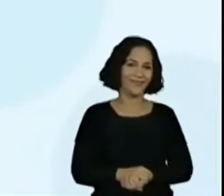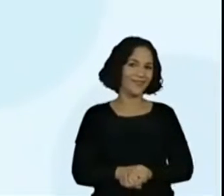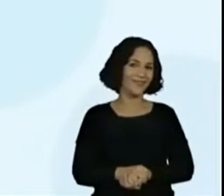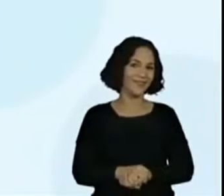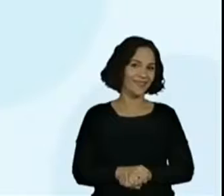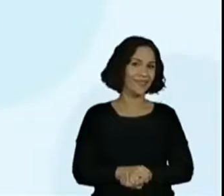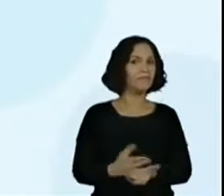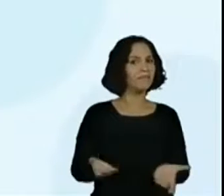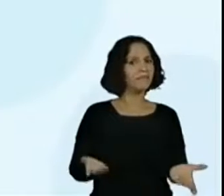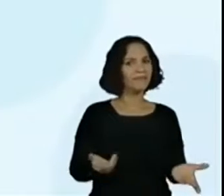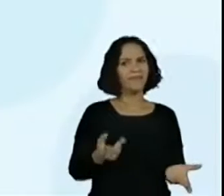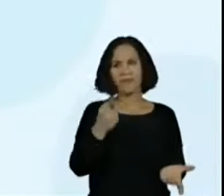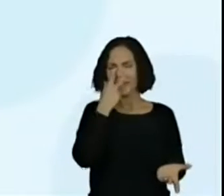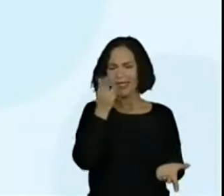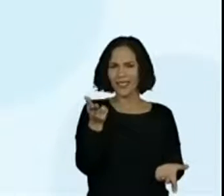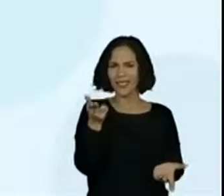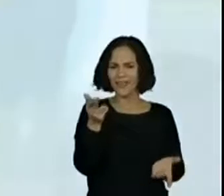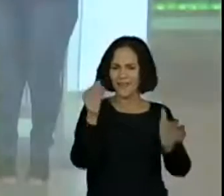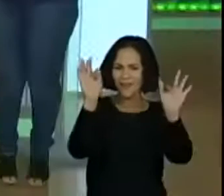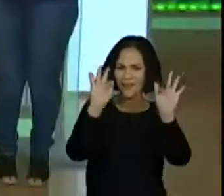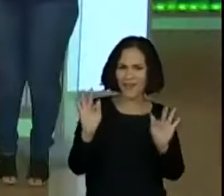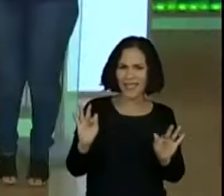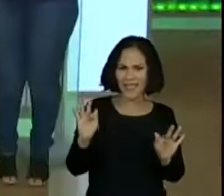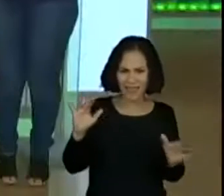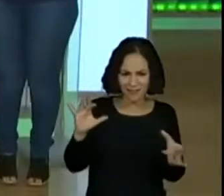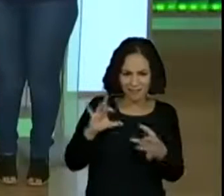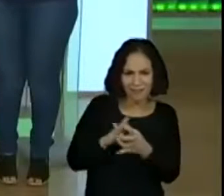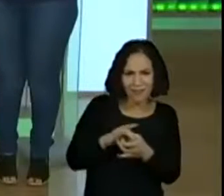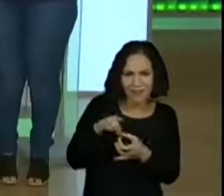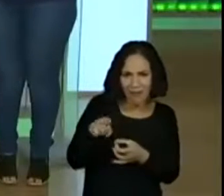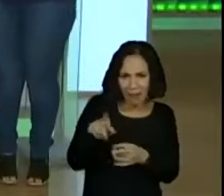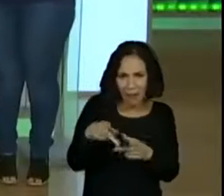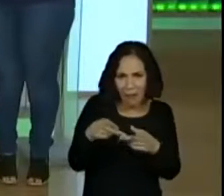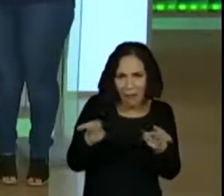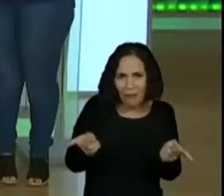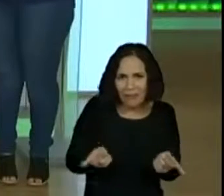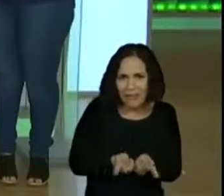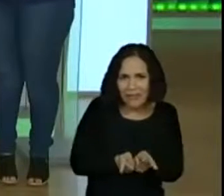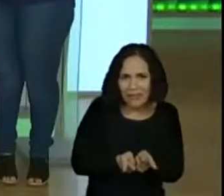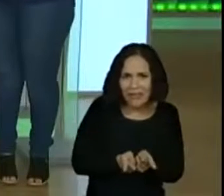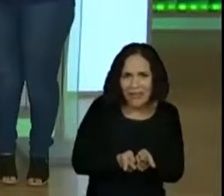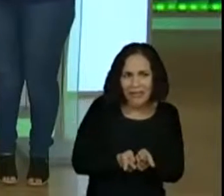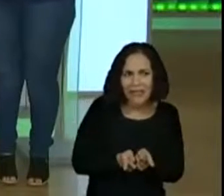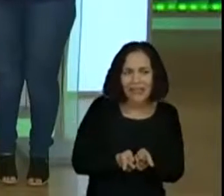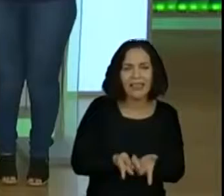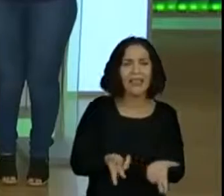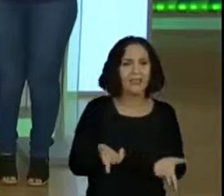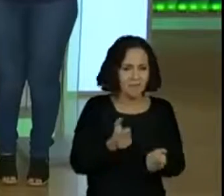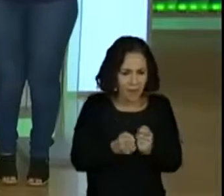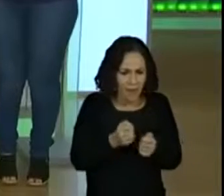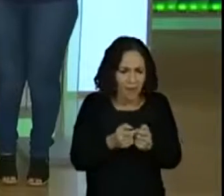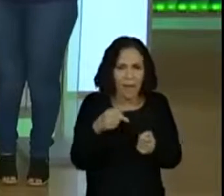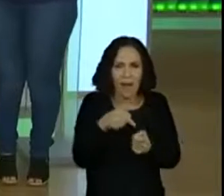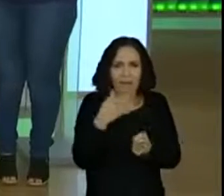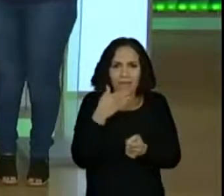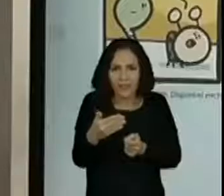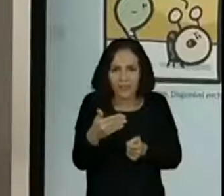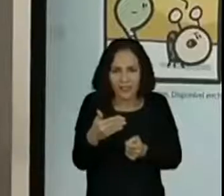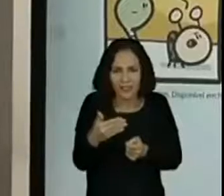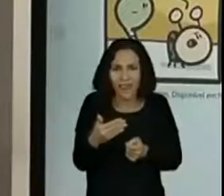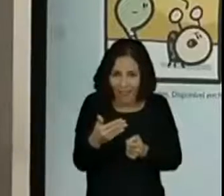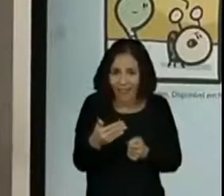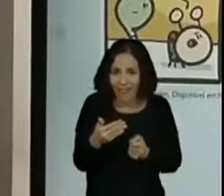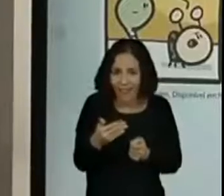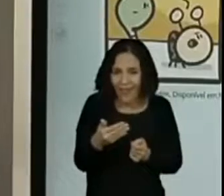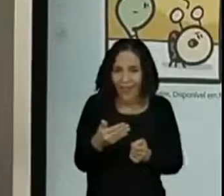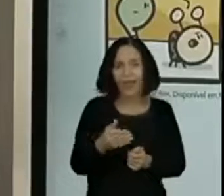Será que a onda de felicidade dela se resume... Isso. Numa pizza? Numa pizza.